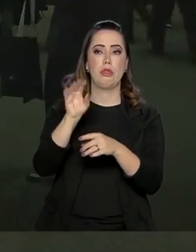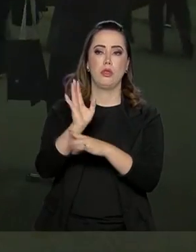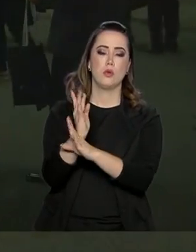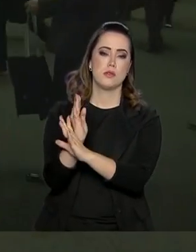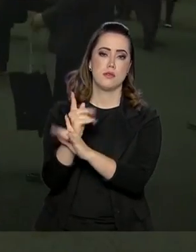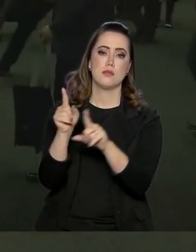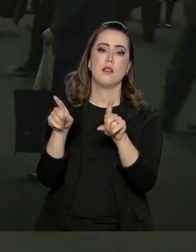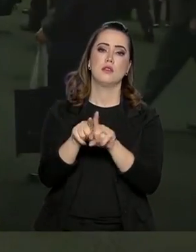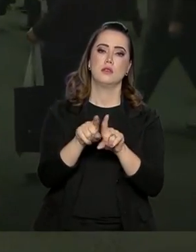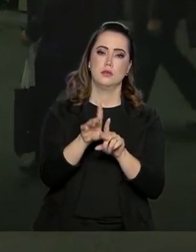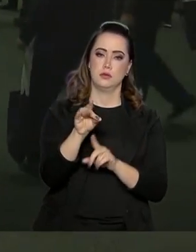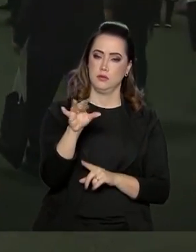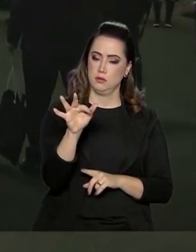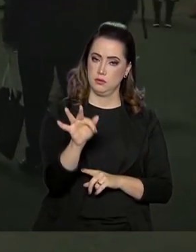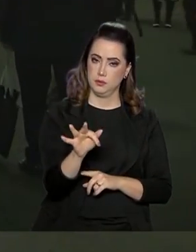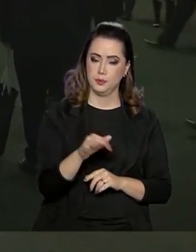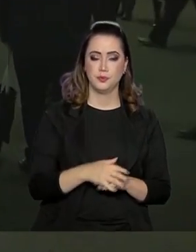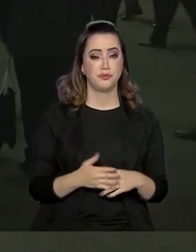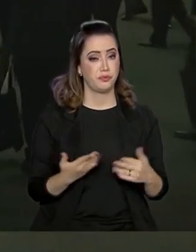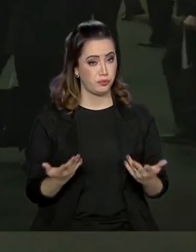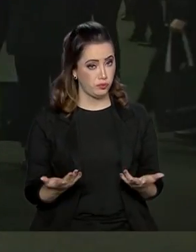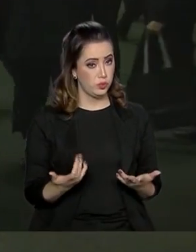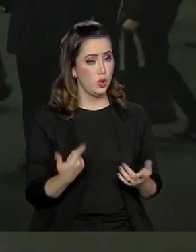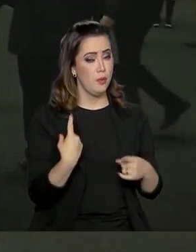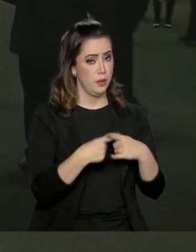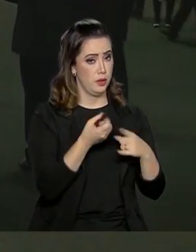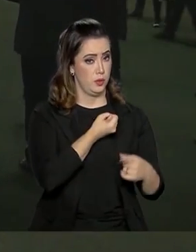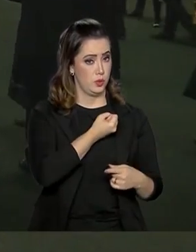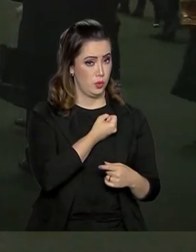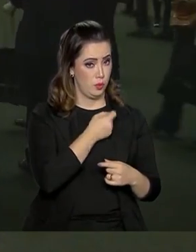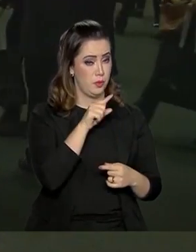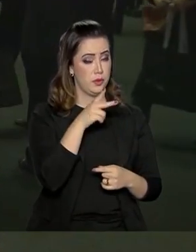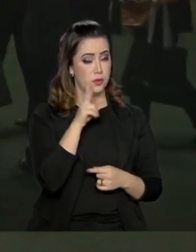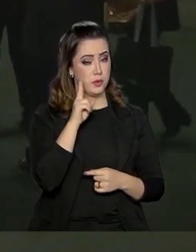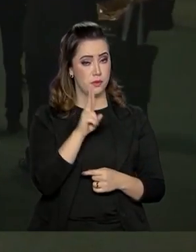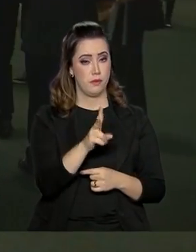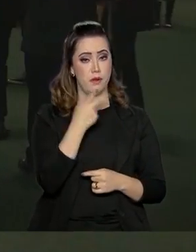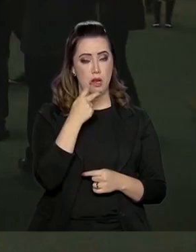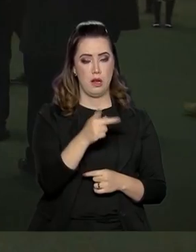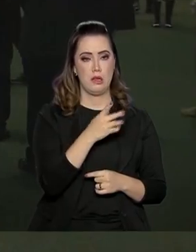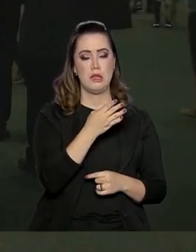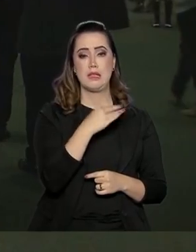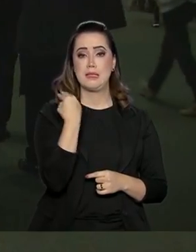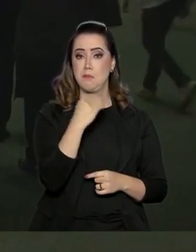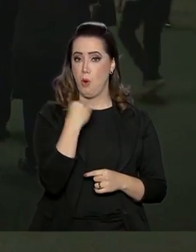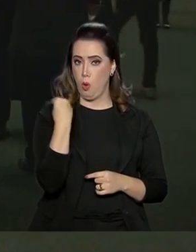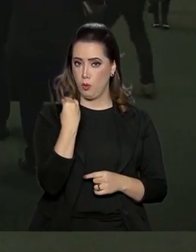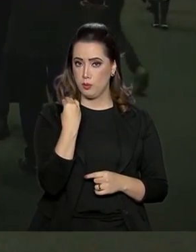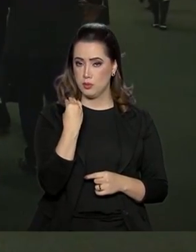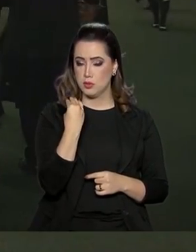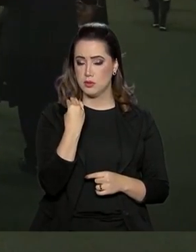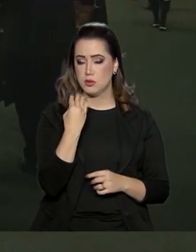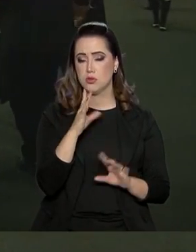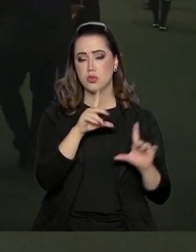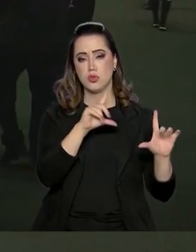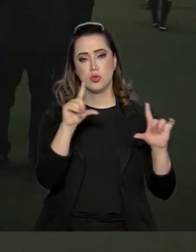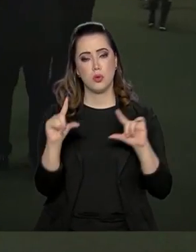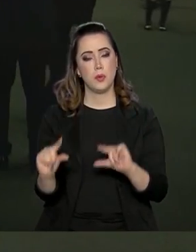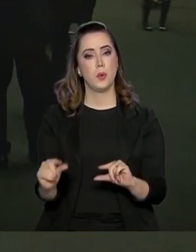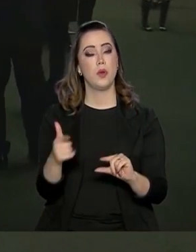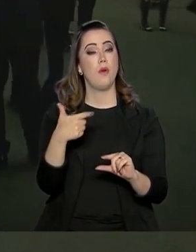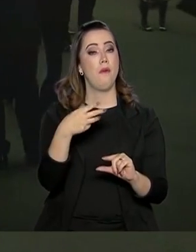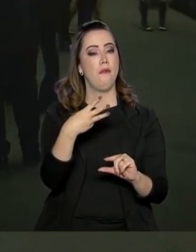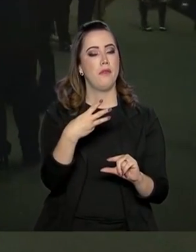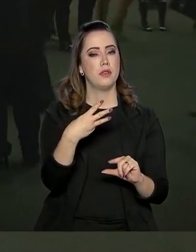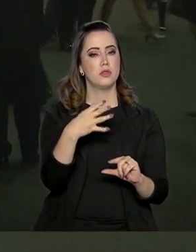feitos nos estados e também no Distrito Federal. De acordo com esses números, o número de homicídios, por exemplo, reduziu em